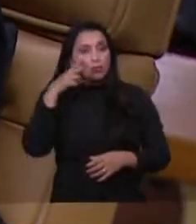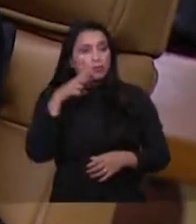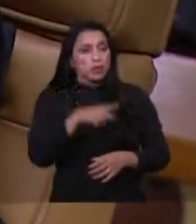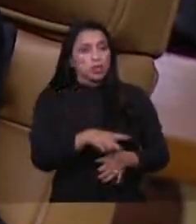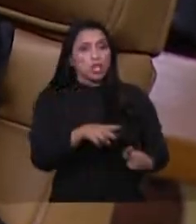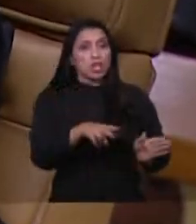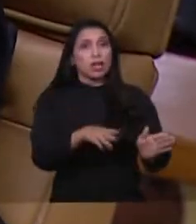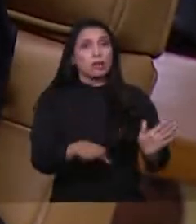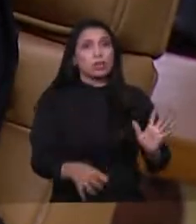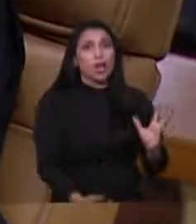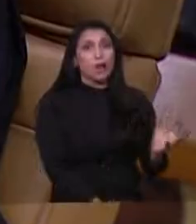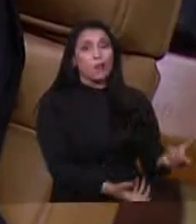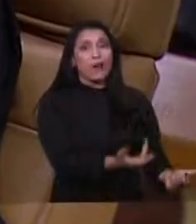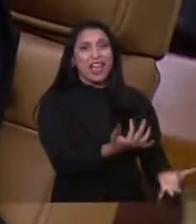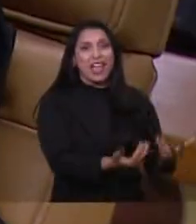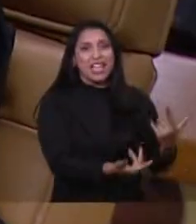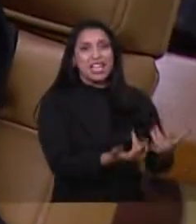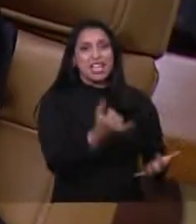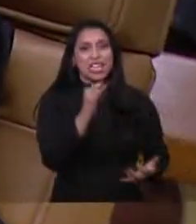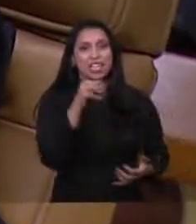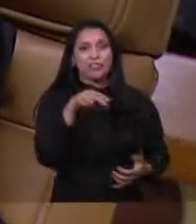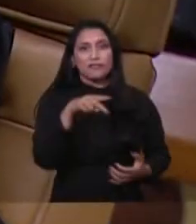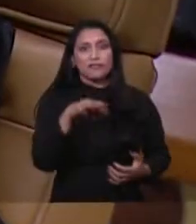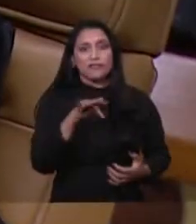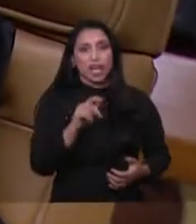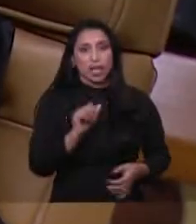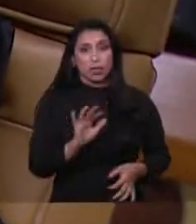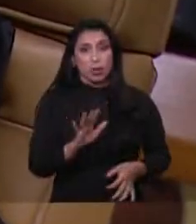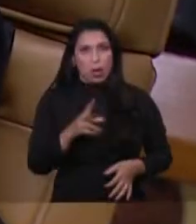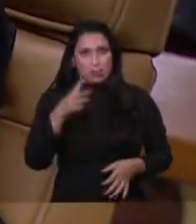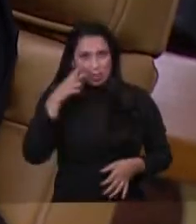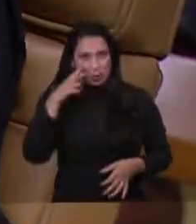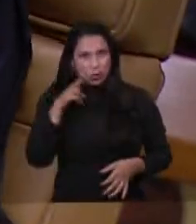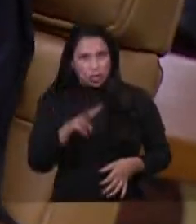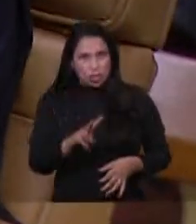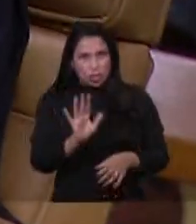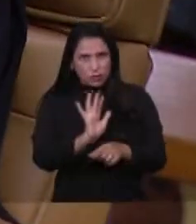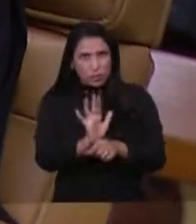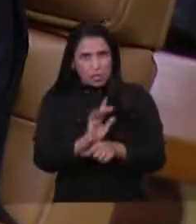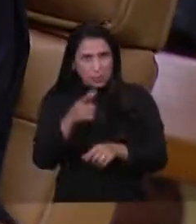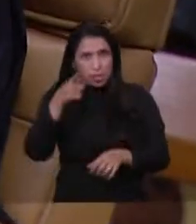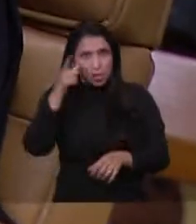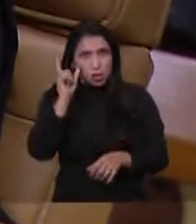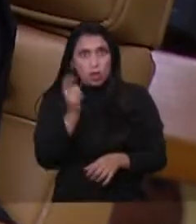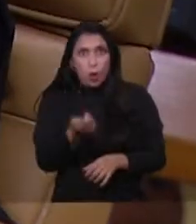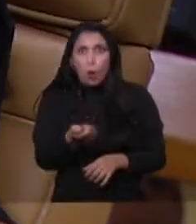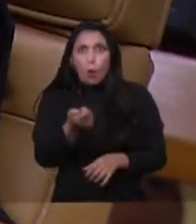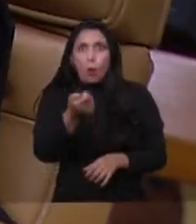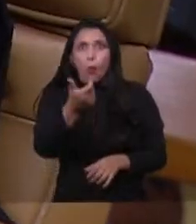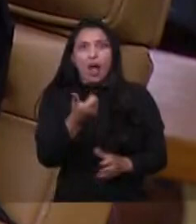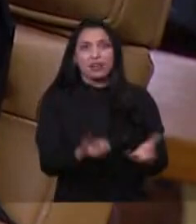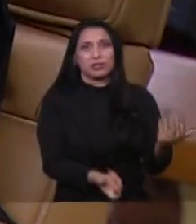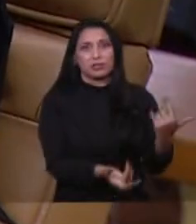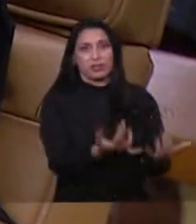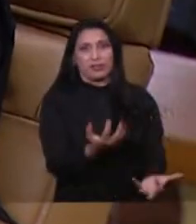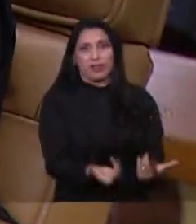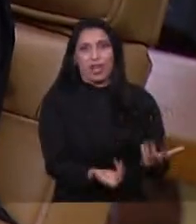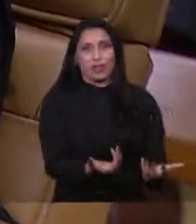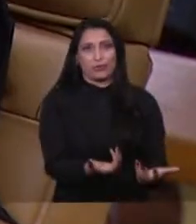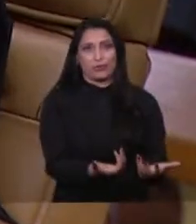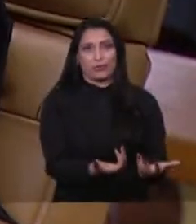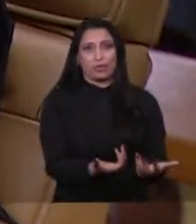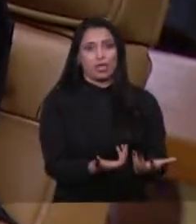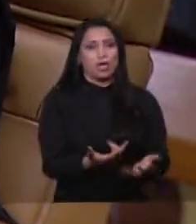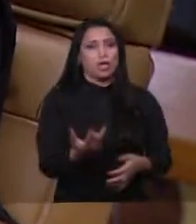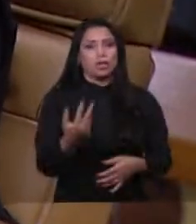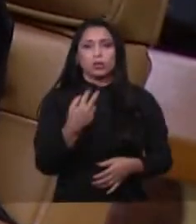foram reveladas ontem, eu acho que nós quase chegamos ao inferno. Na verdade, não se pode,